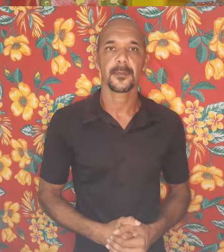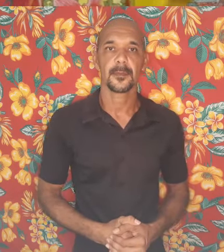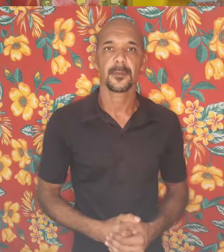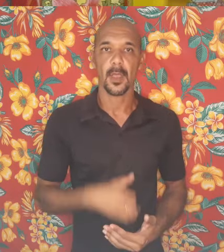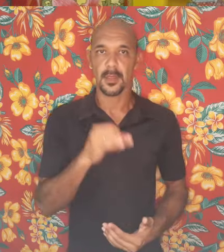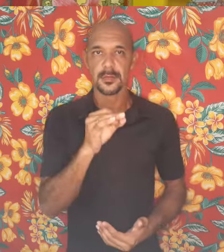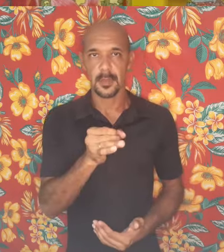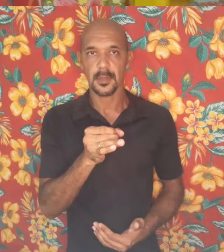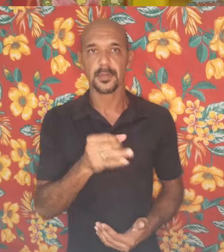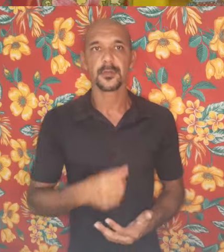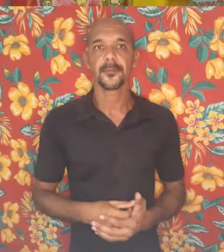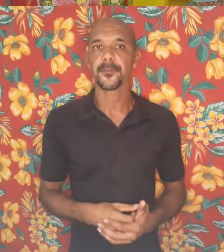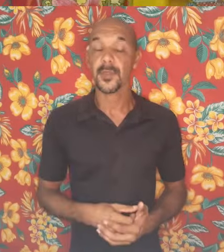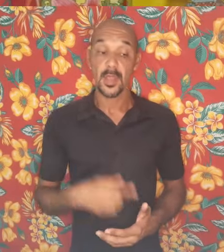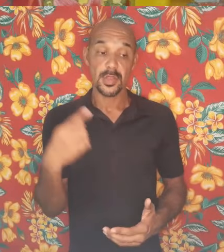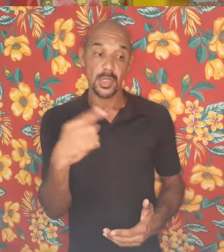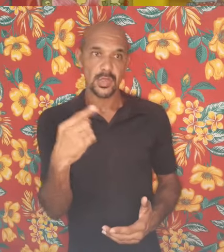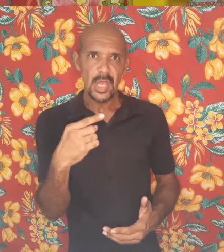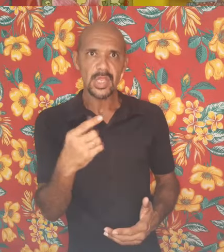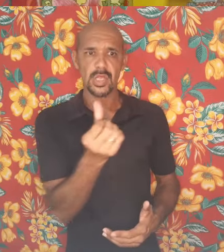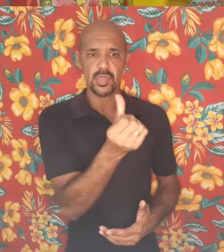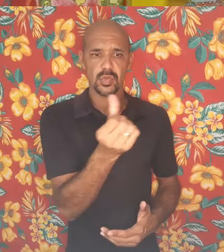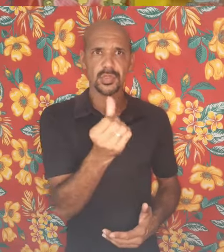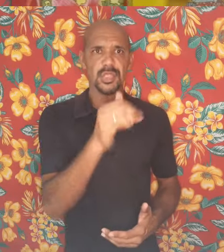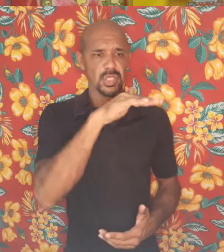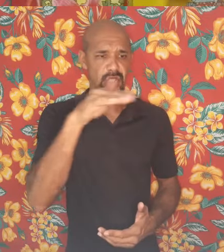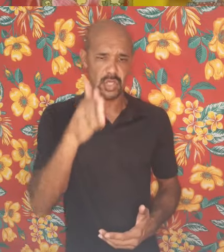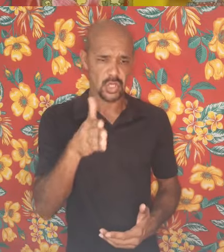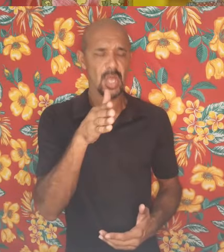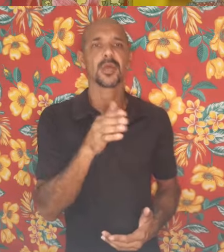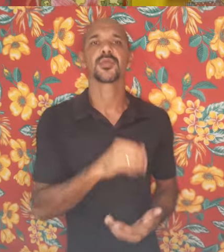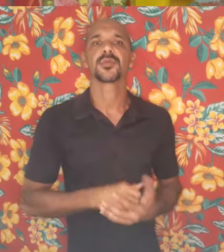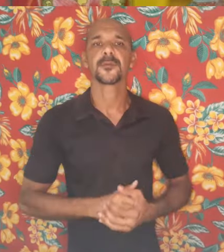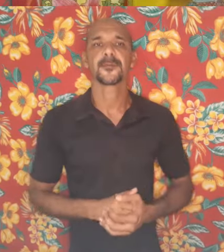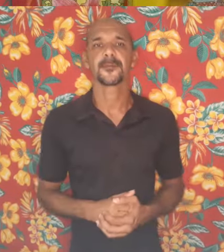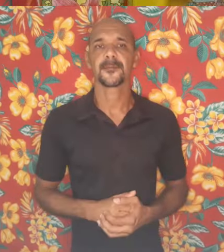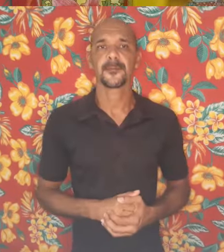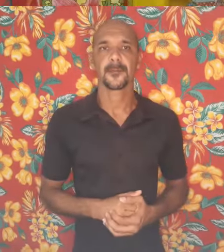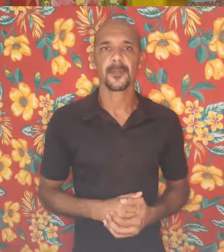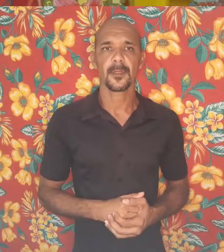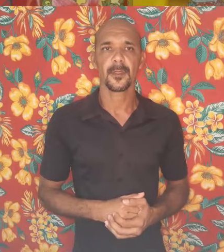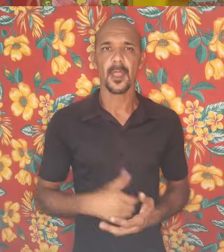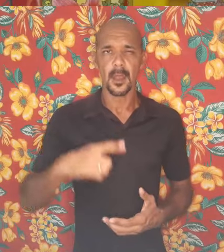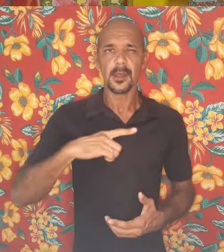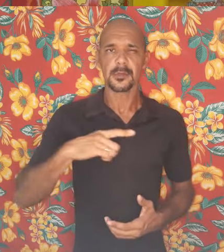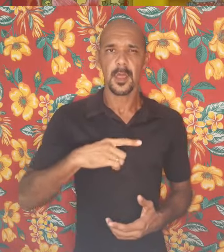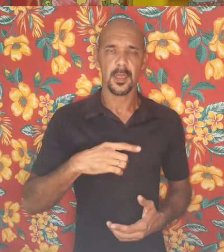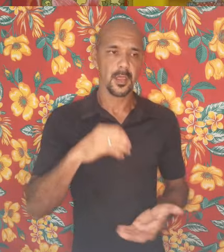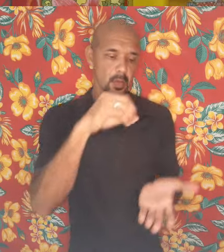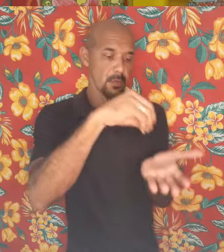Tá? Cada um dos 6 lados vai ter o seu centro marcado. E eu vou escolher